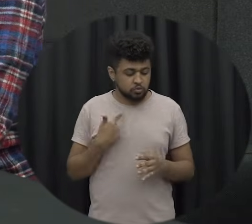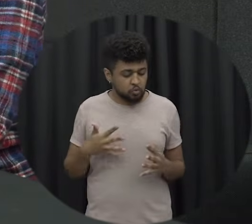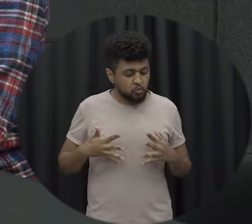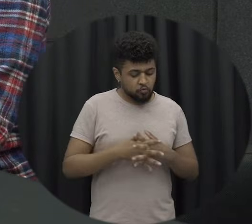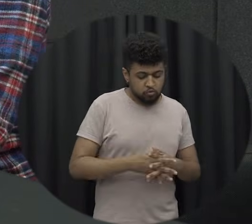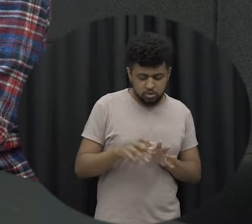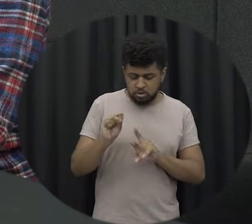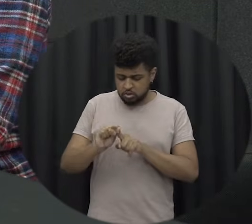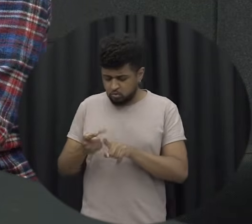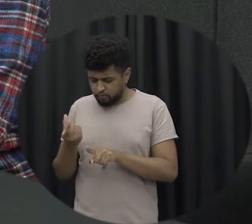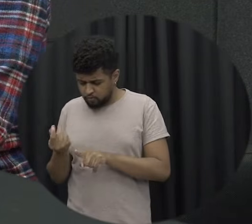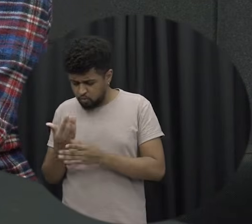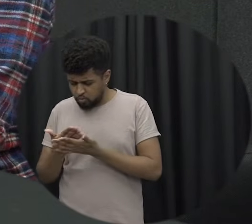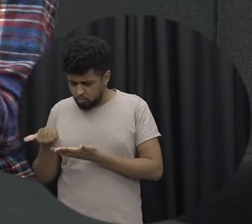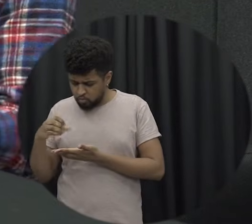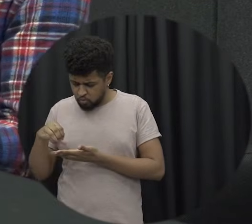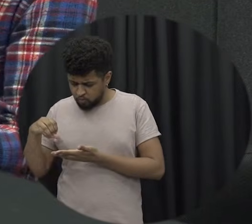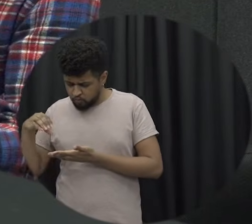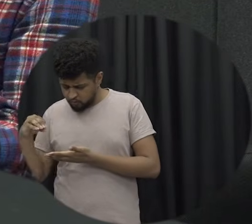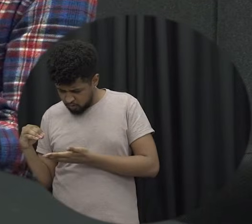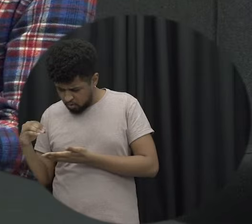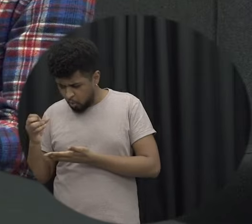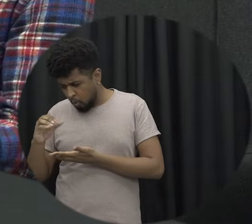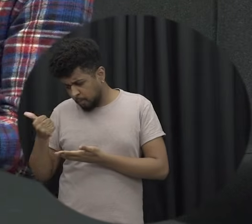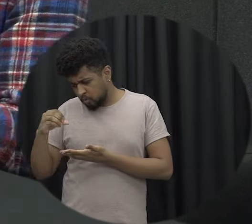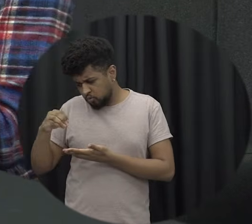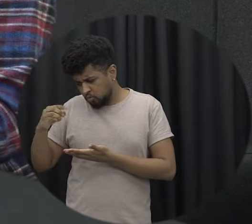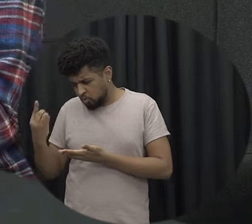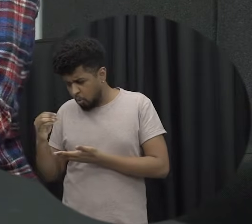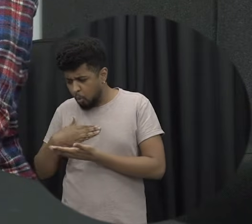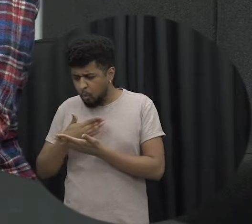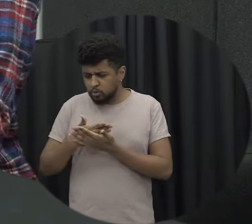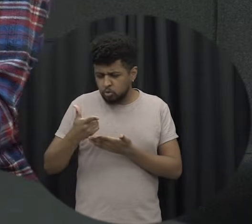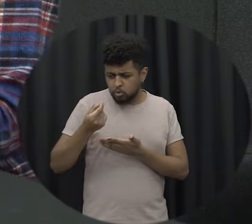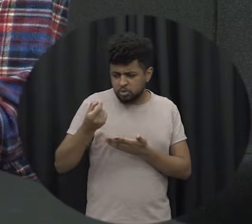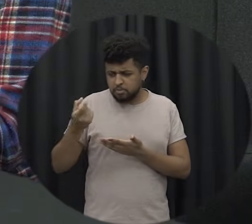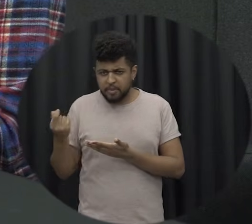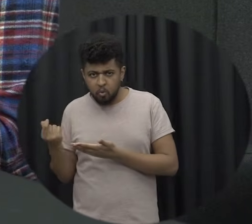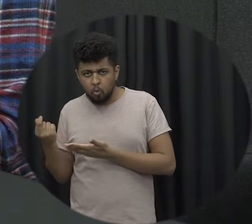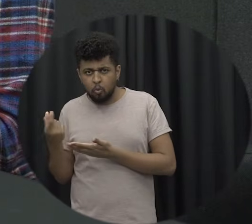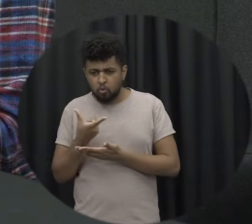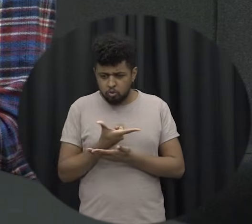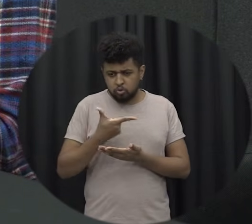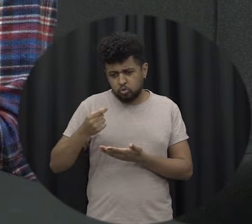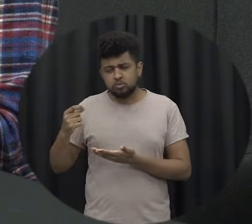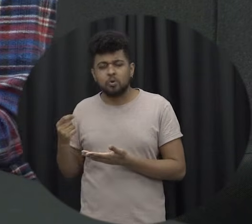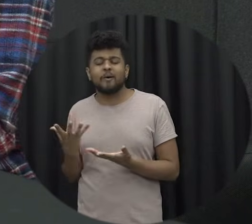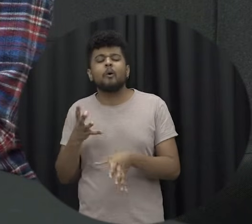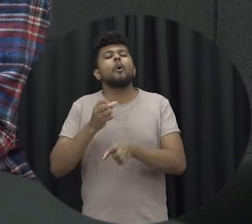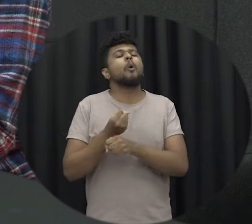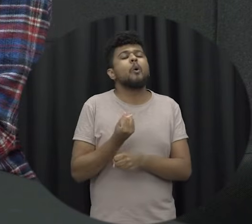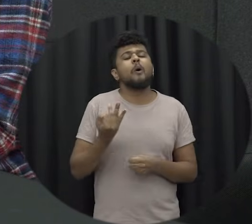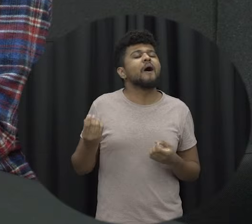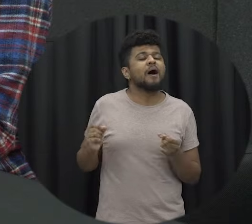quando? Em 1900 ou 1901? Ou começou em 2000? Né? Quer dizer, que conta que se faz? Né?